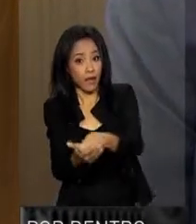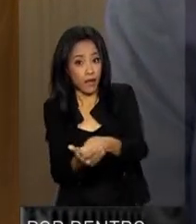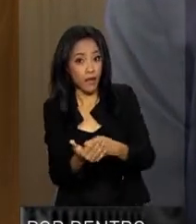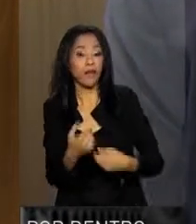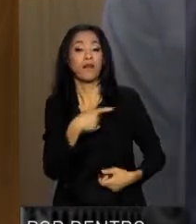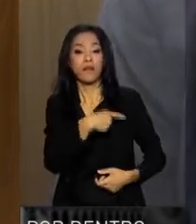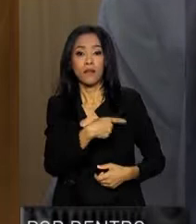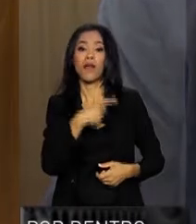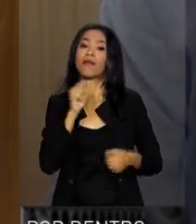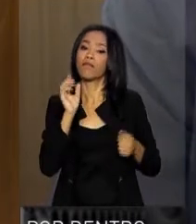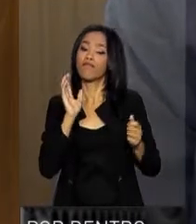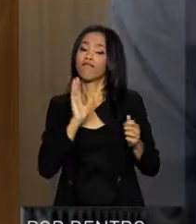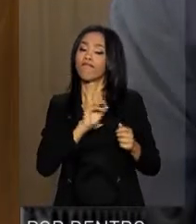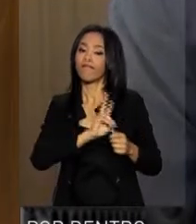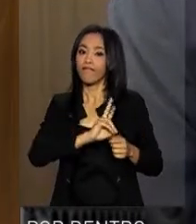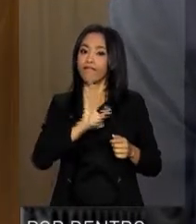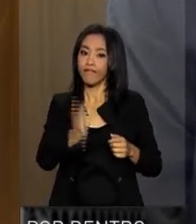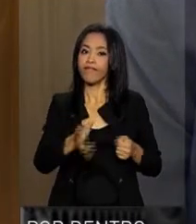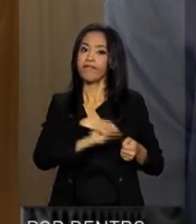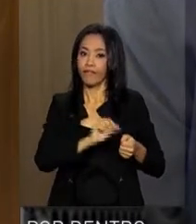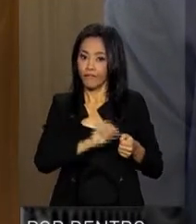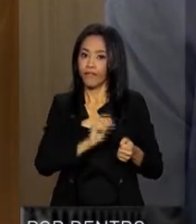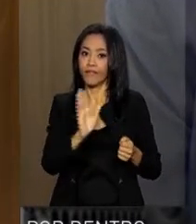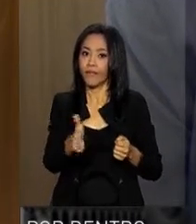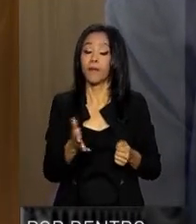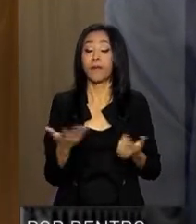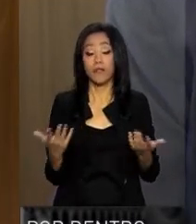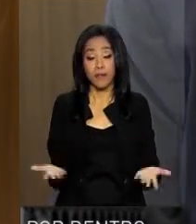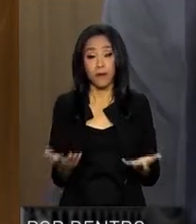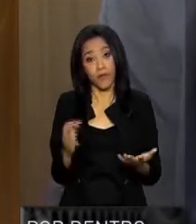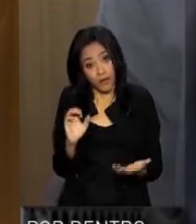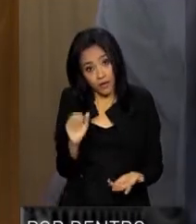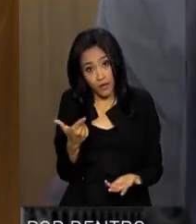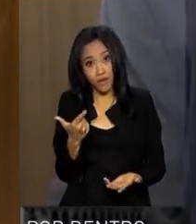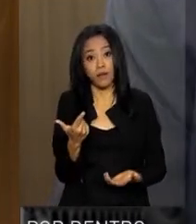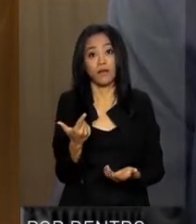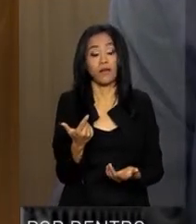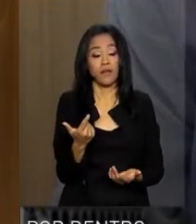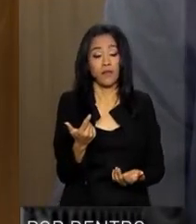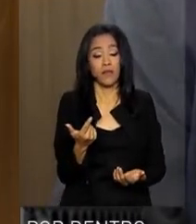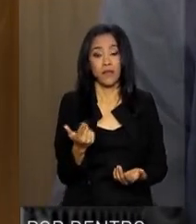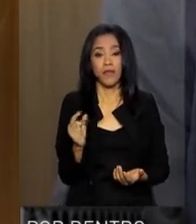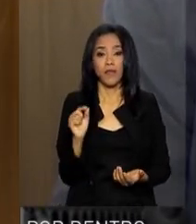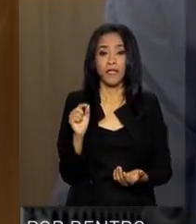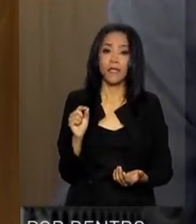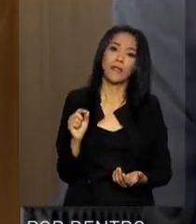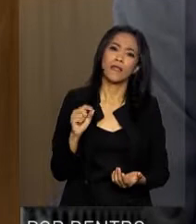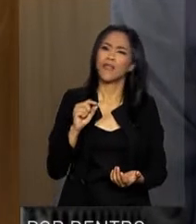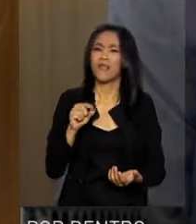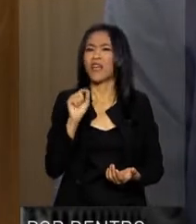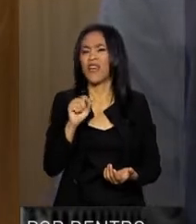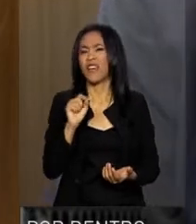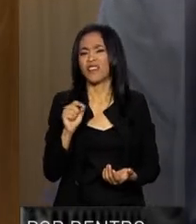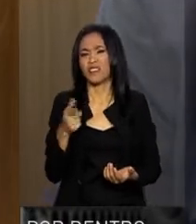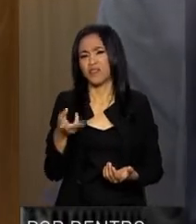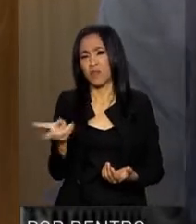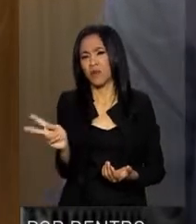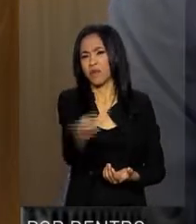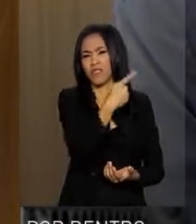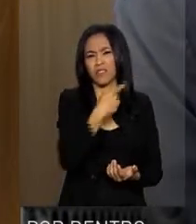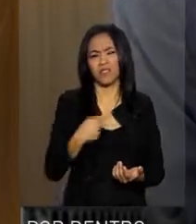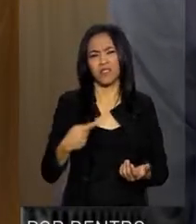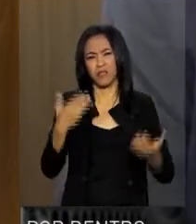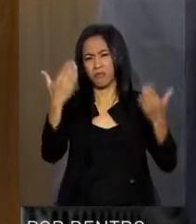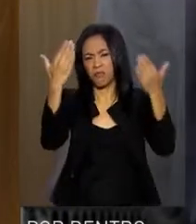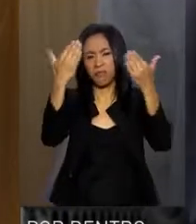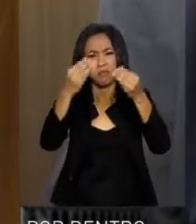muito maior foco então nesse sentido é lógico que esse essa tragédia criminosa que